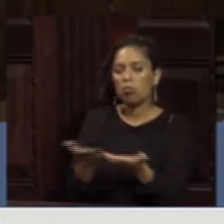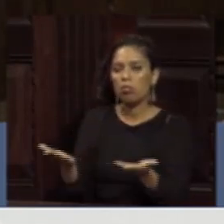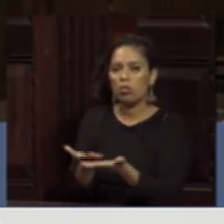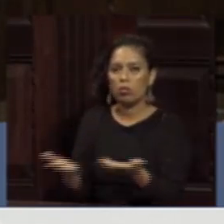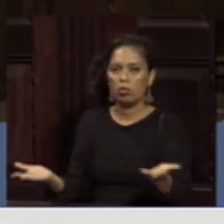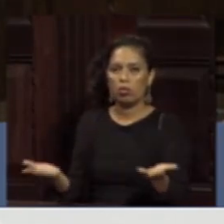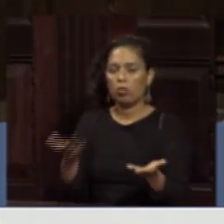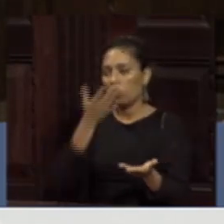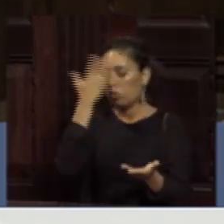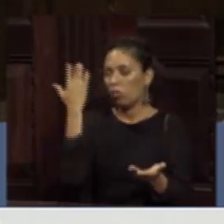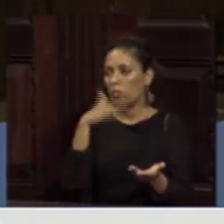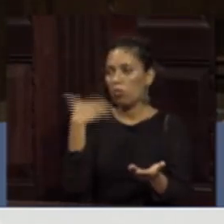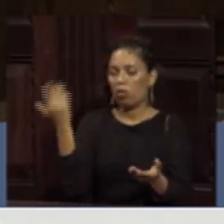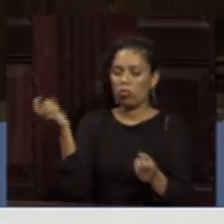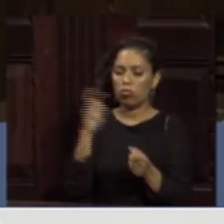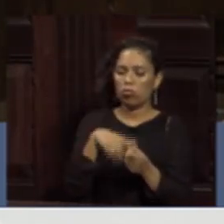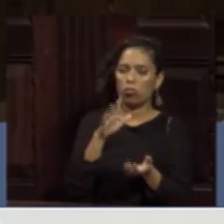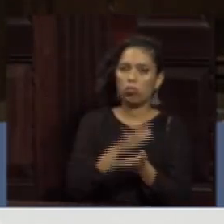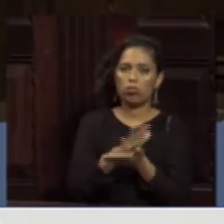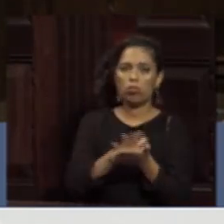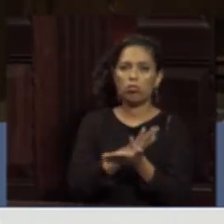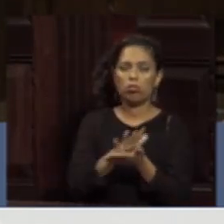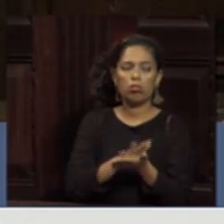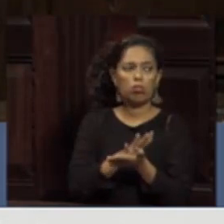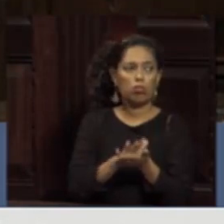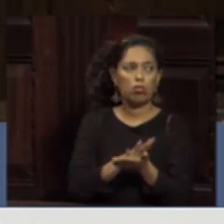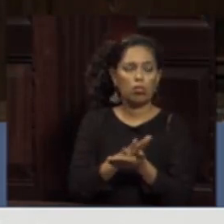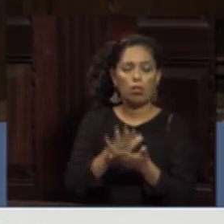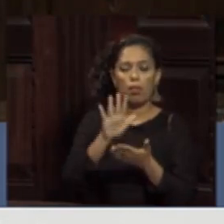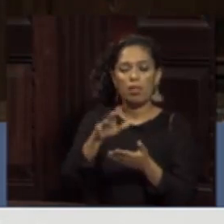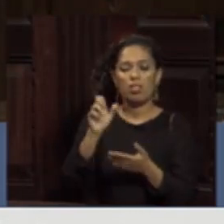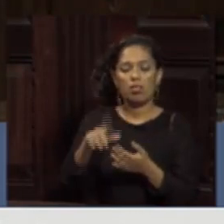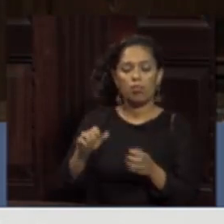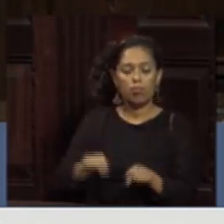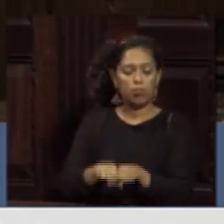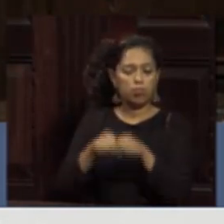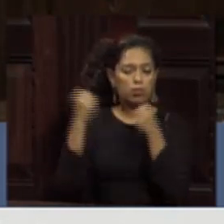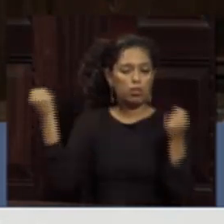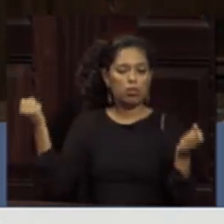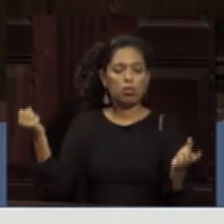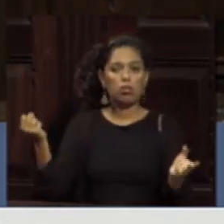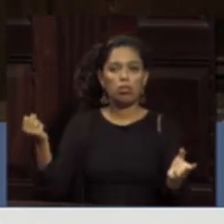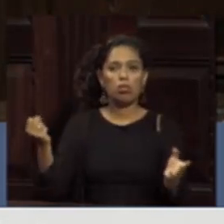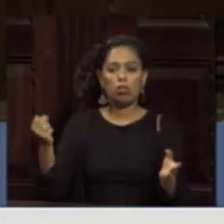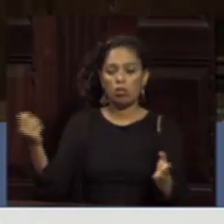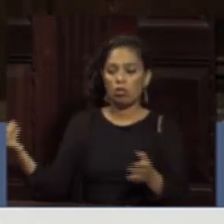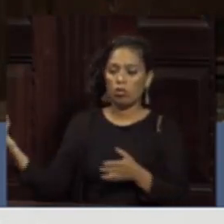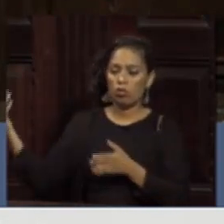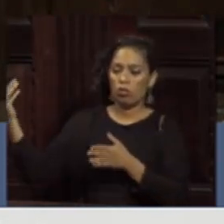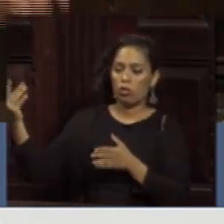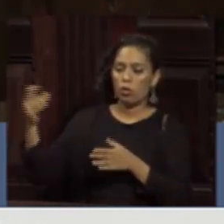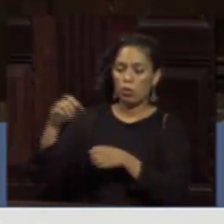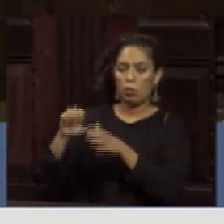retornarão, mas não é possível que uma multinacional venha